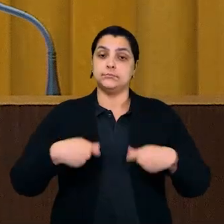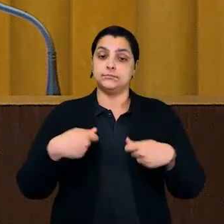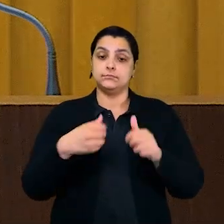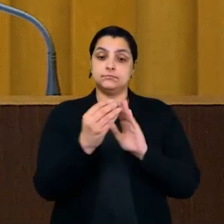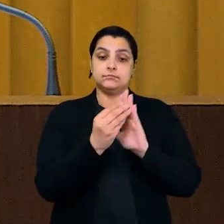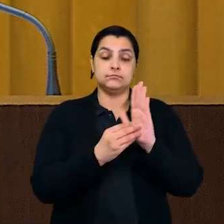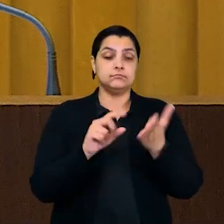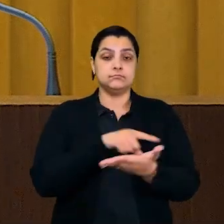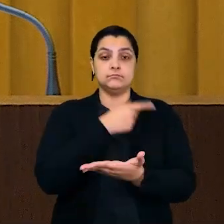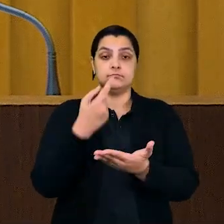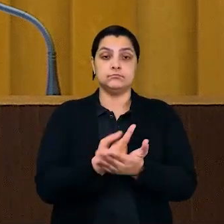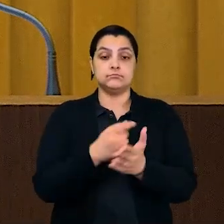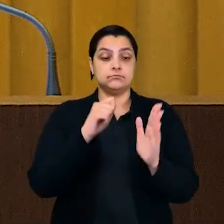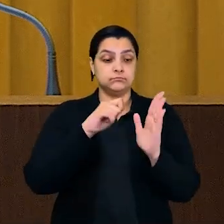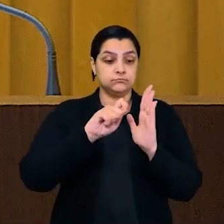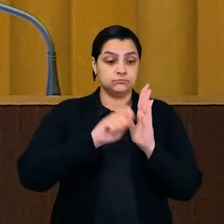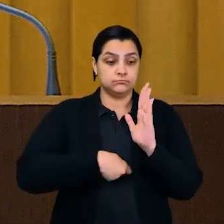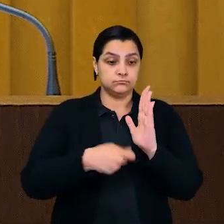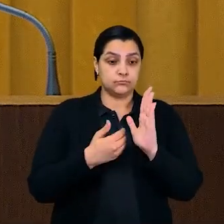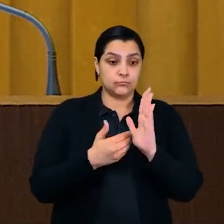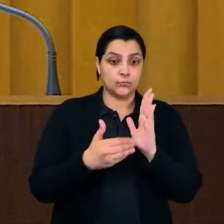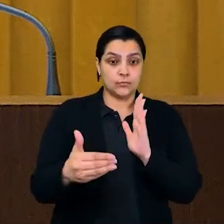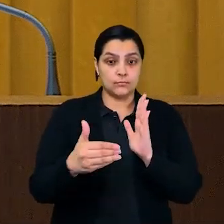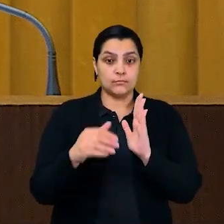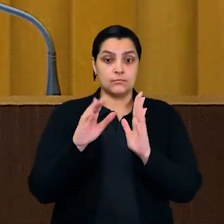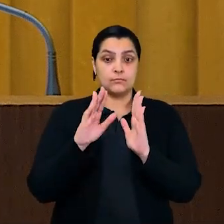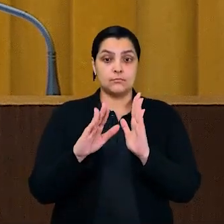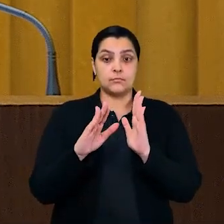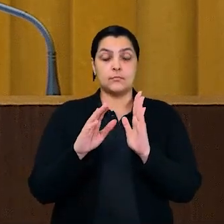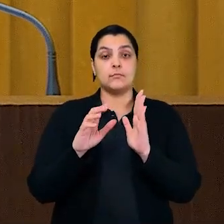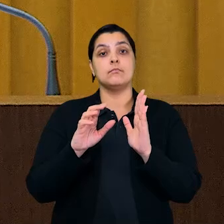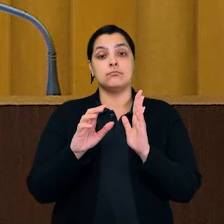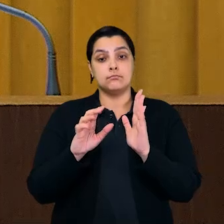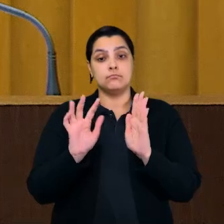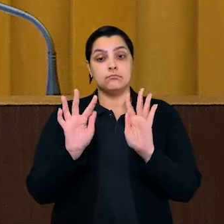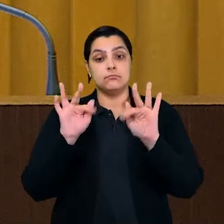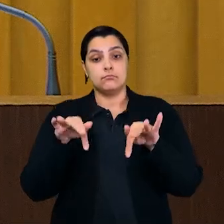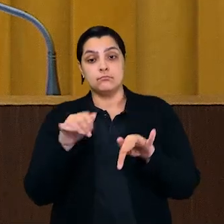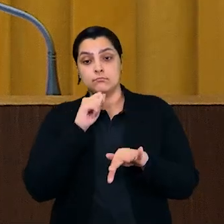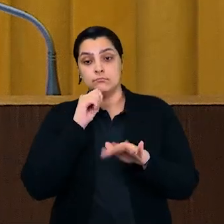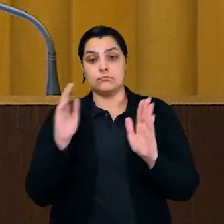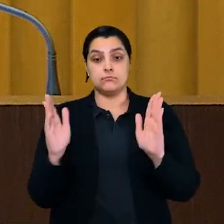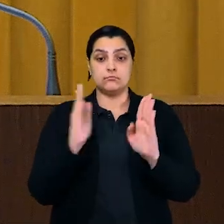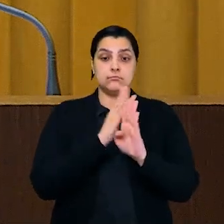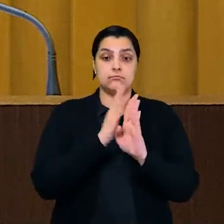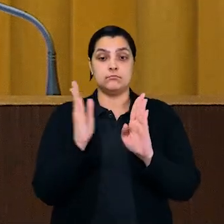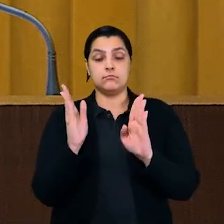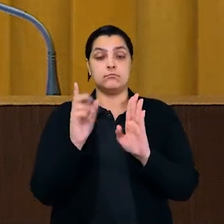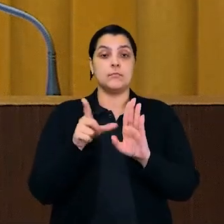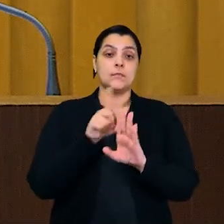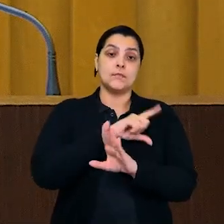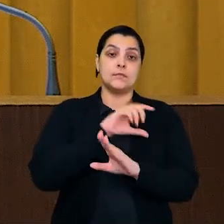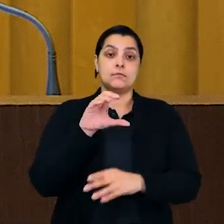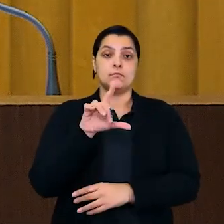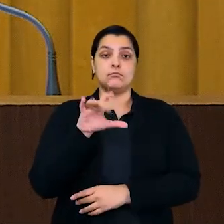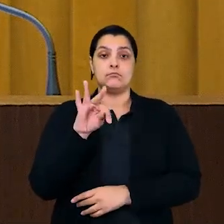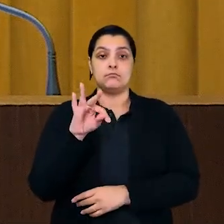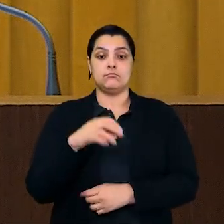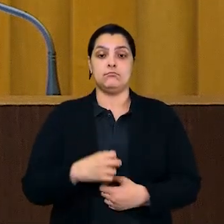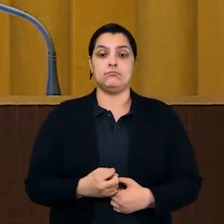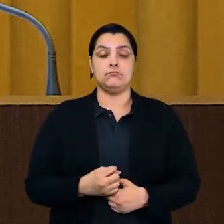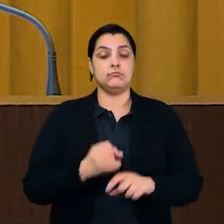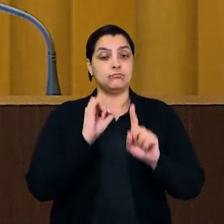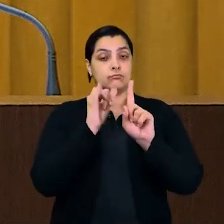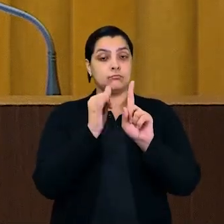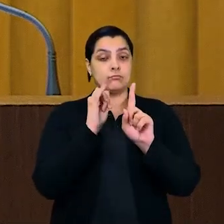terão aplicação imediata às relações iniciadas, mas não consumadas, antes da vigência da consolidação.